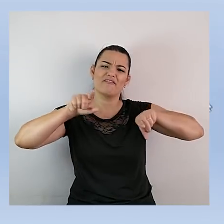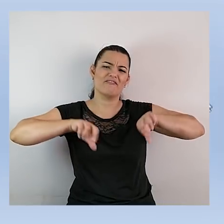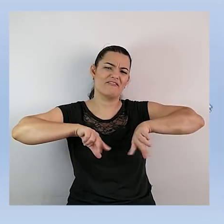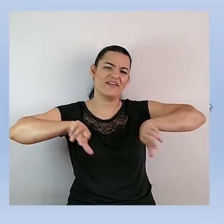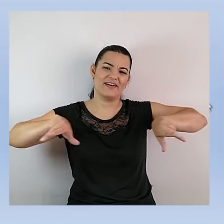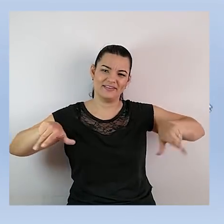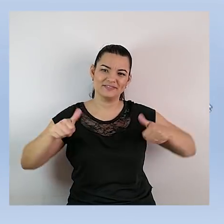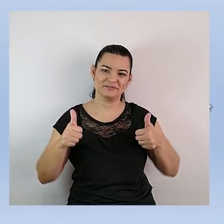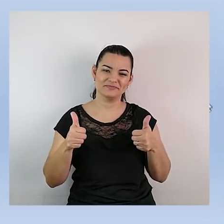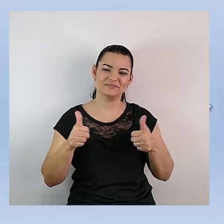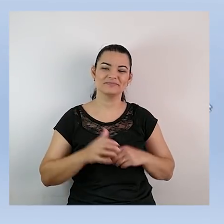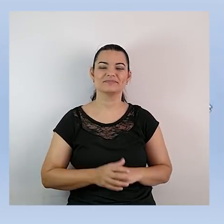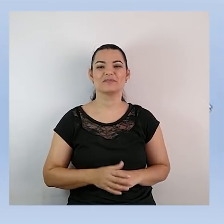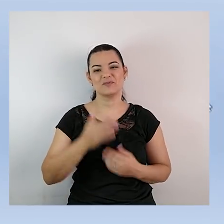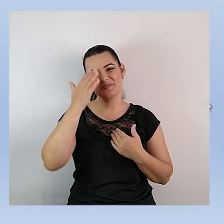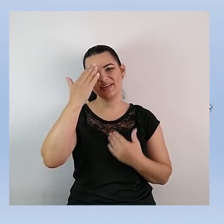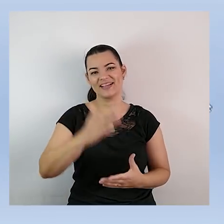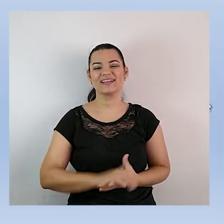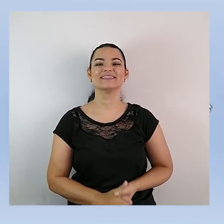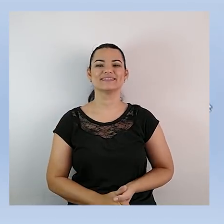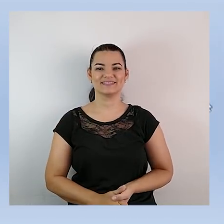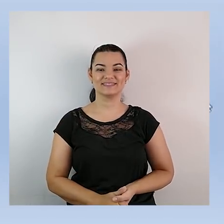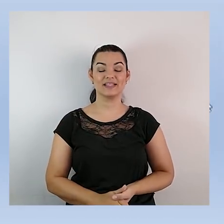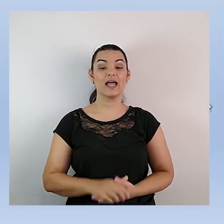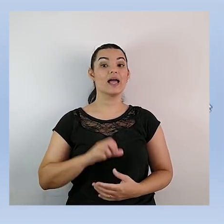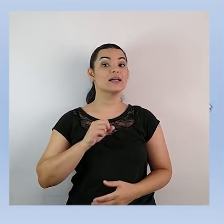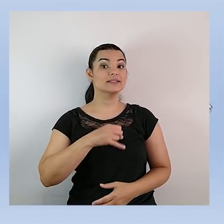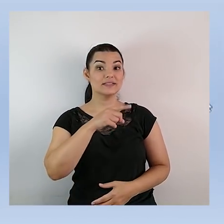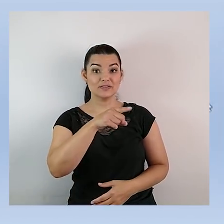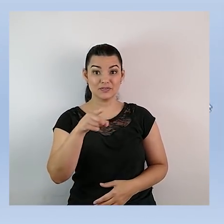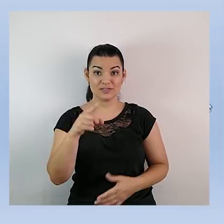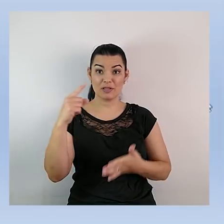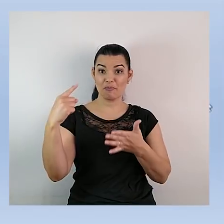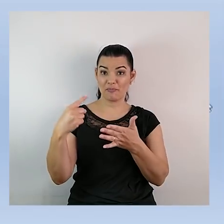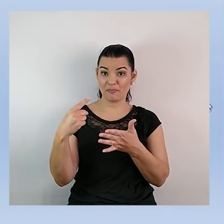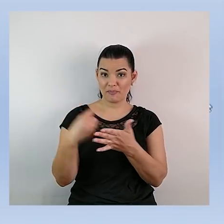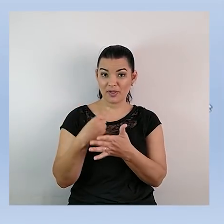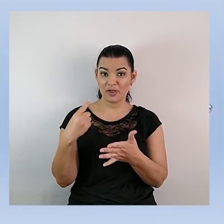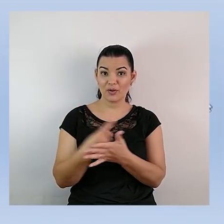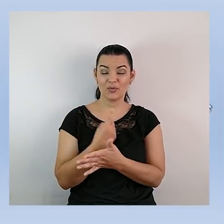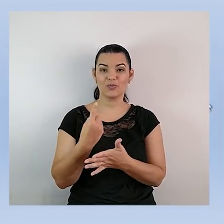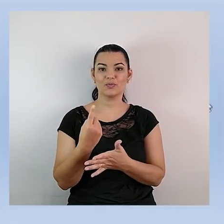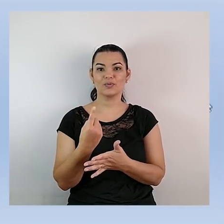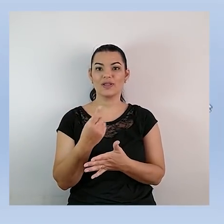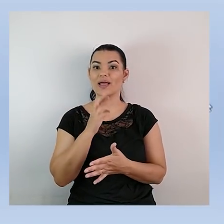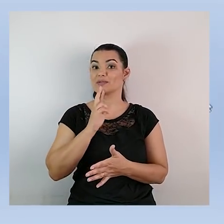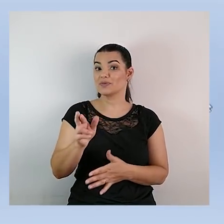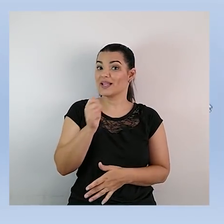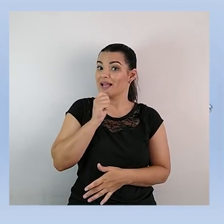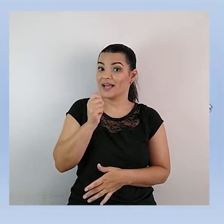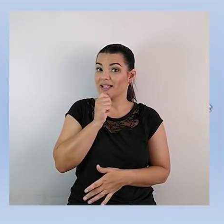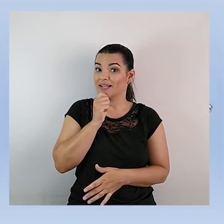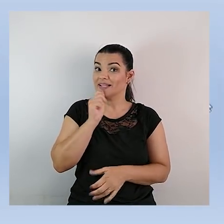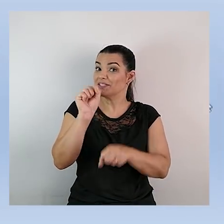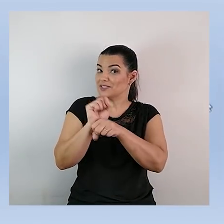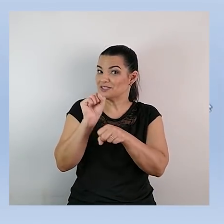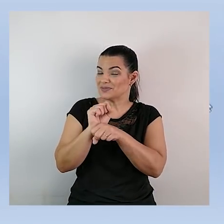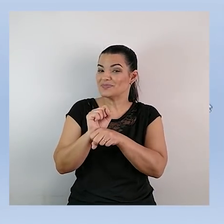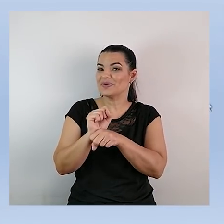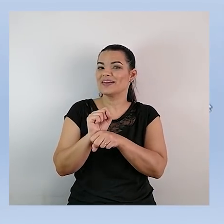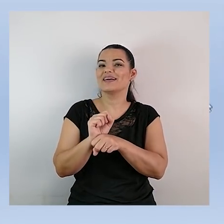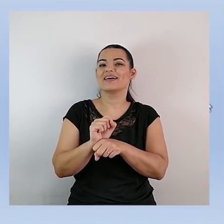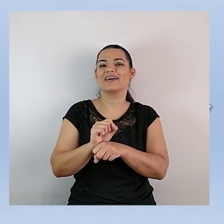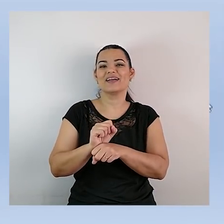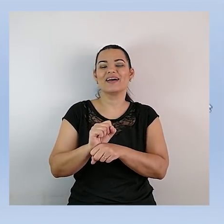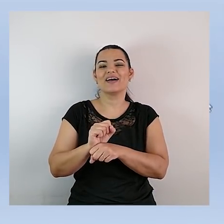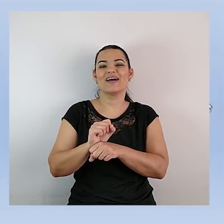obrigado pela pergunta, Micaela. E se você, se a sua questão que foi enviada ainda não foi respondida, fique atento nos